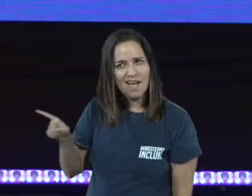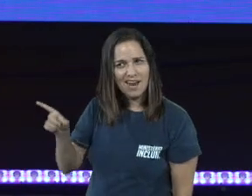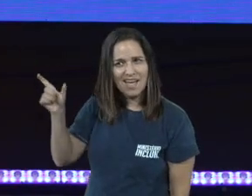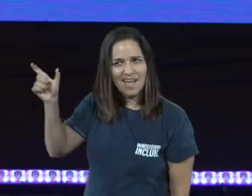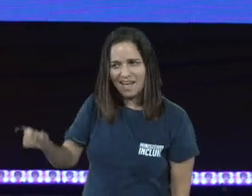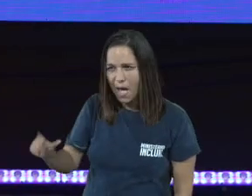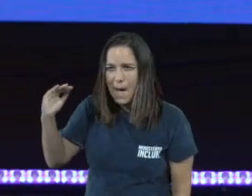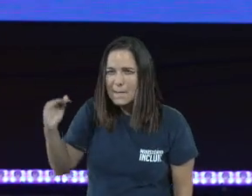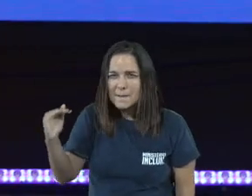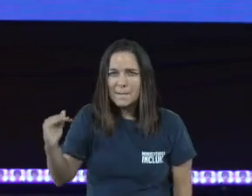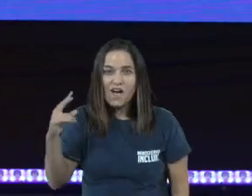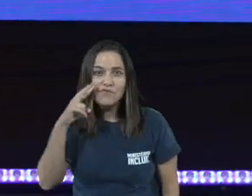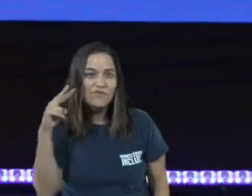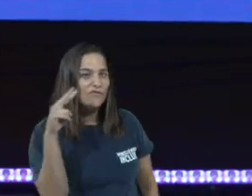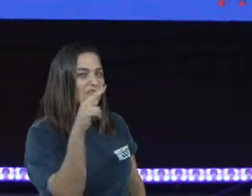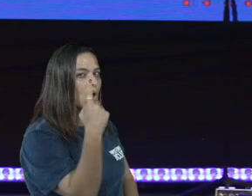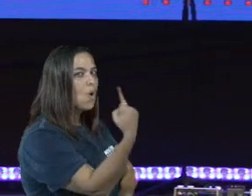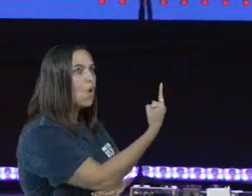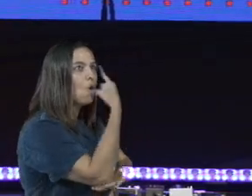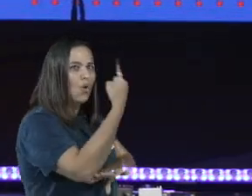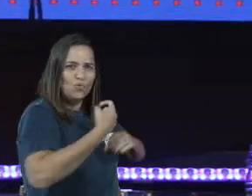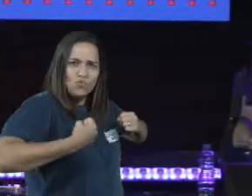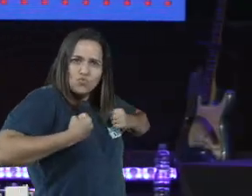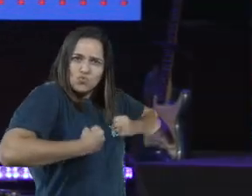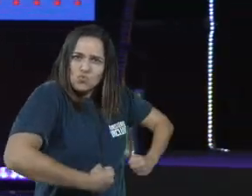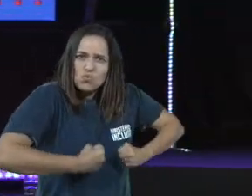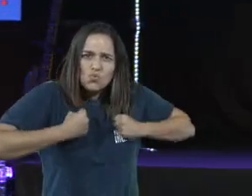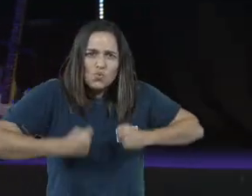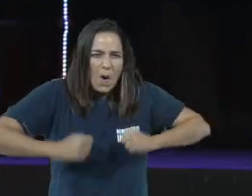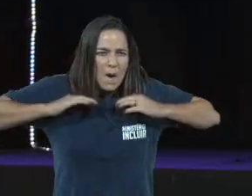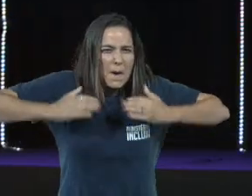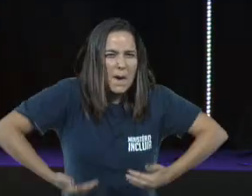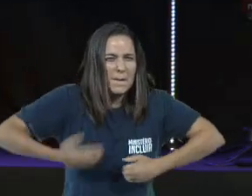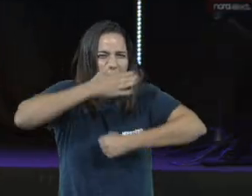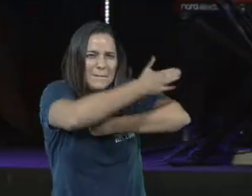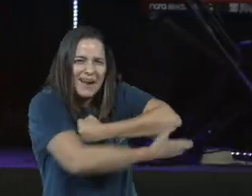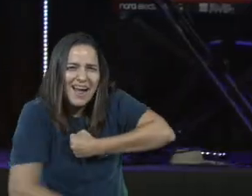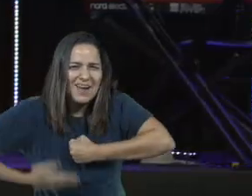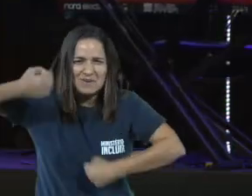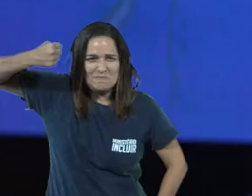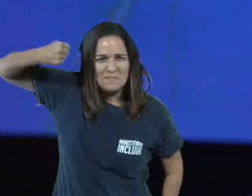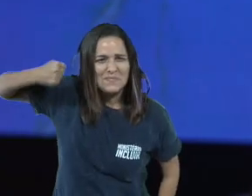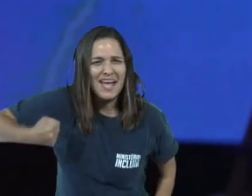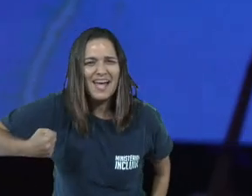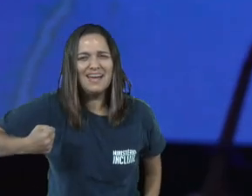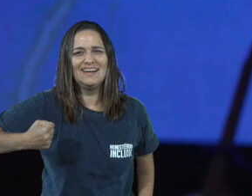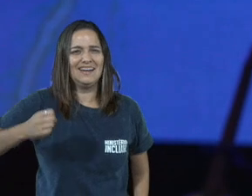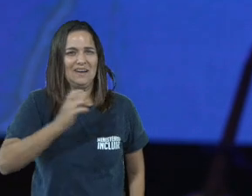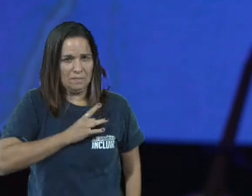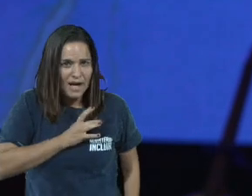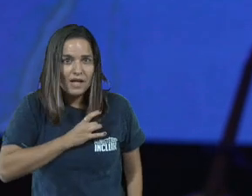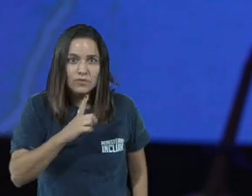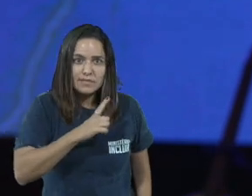com uma armadura tremenda como que não teve medo eu quis perguntar o que amedronta hoje caminho da sua casa seu casamento